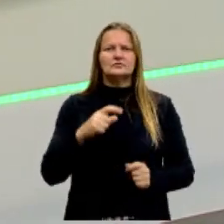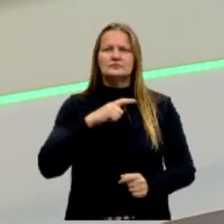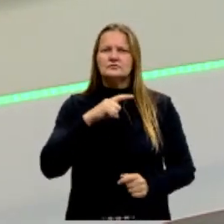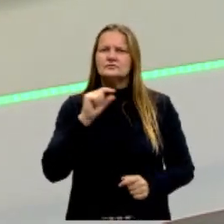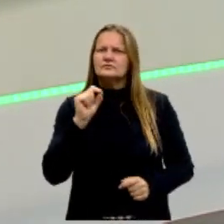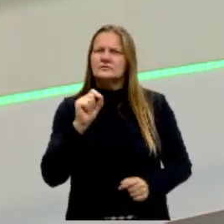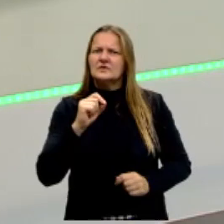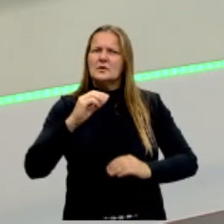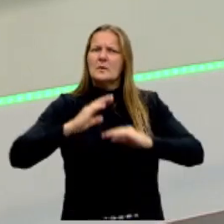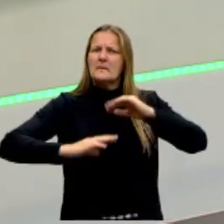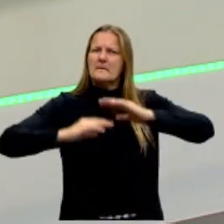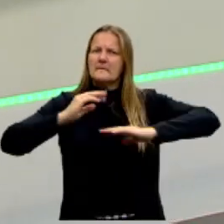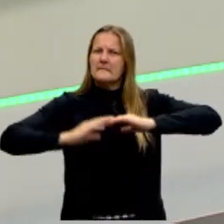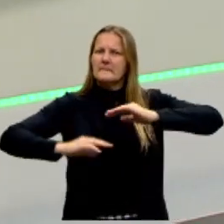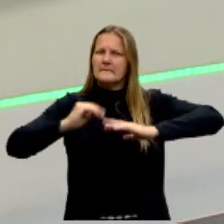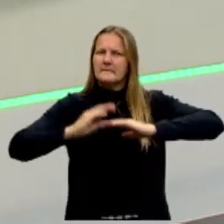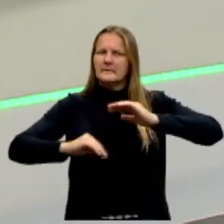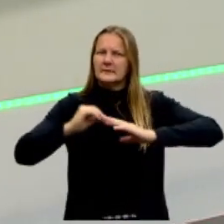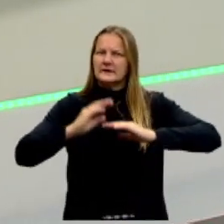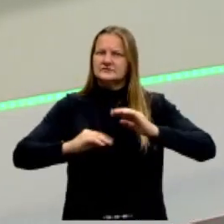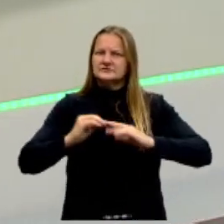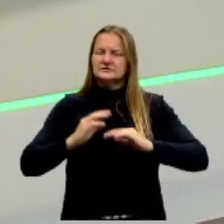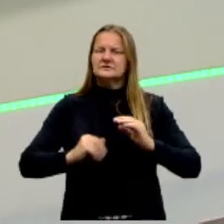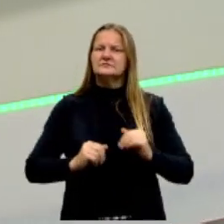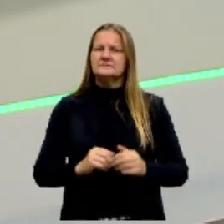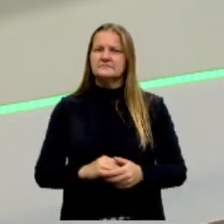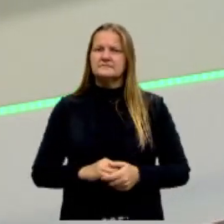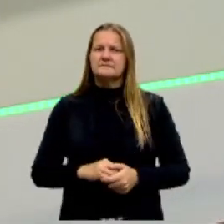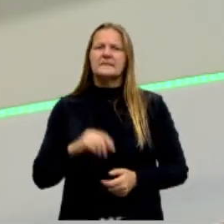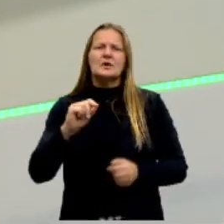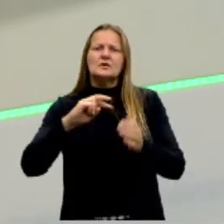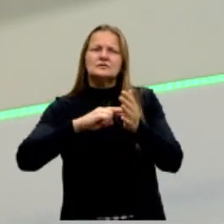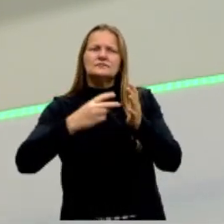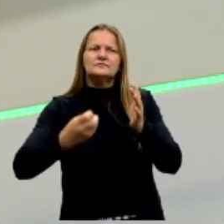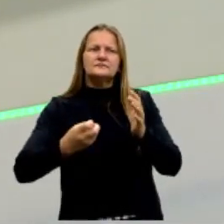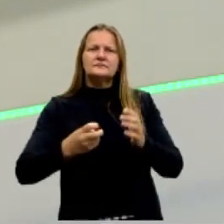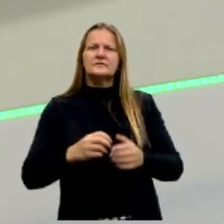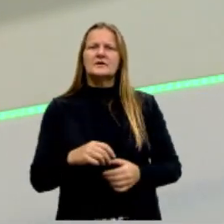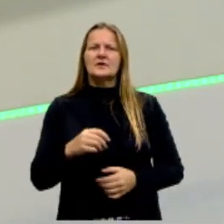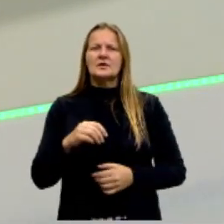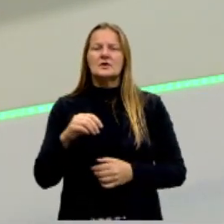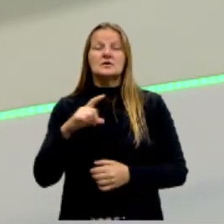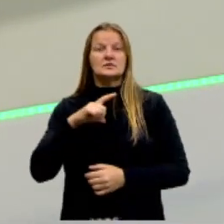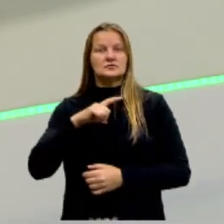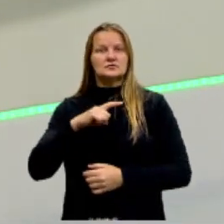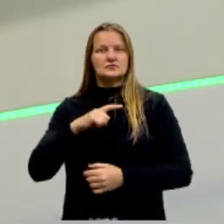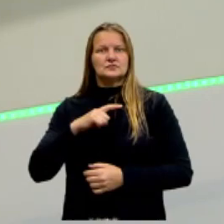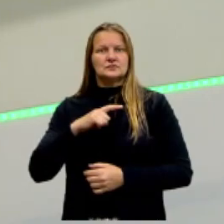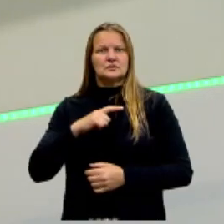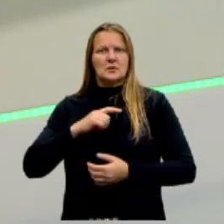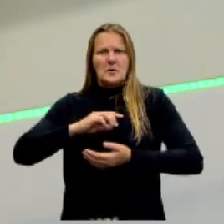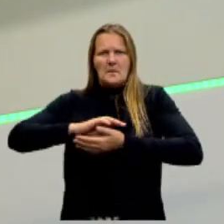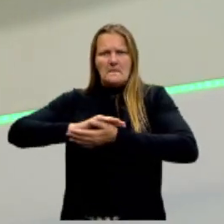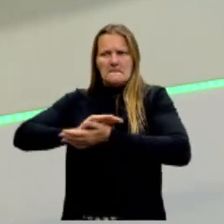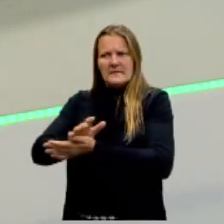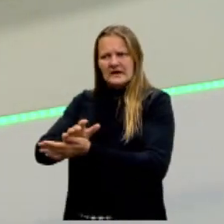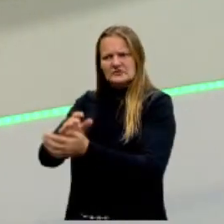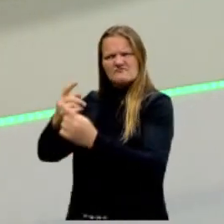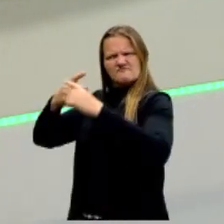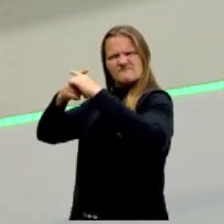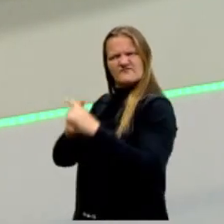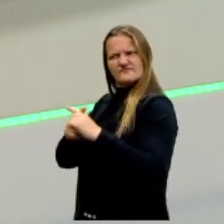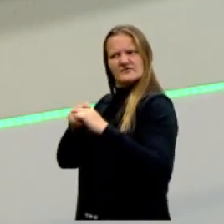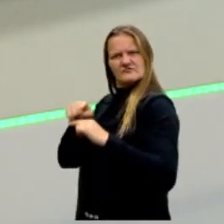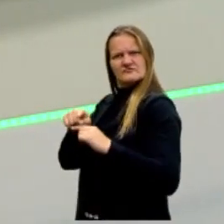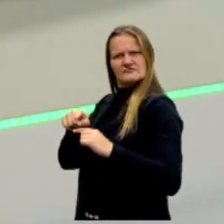eles praticam a antropofagia O que que significa que quando eles matam o inimigo